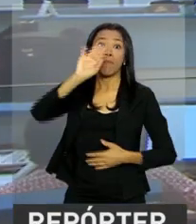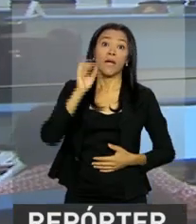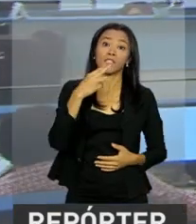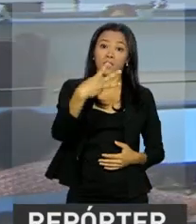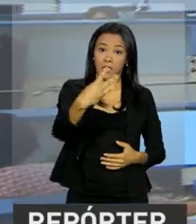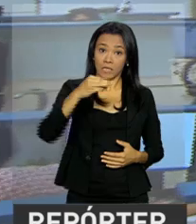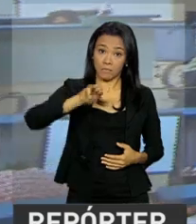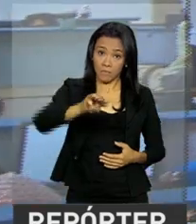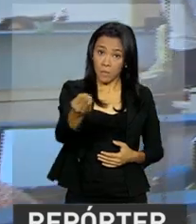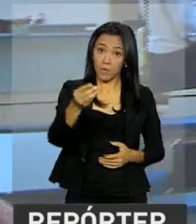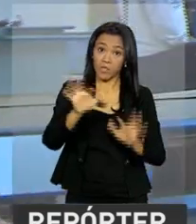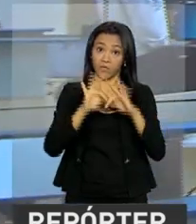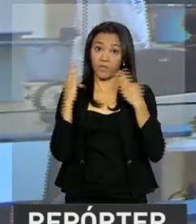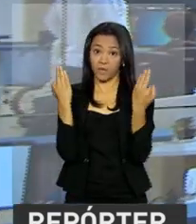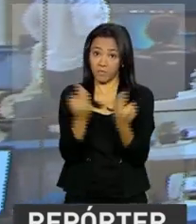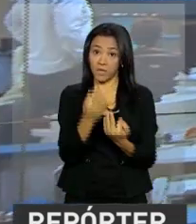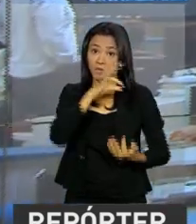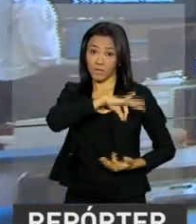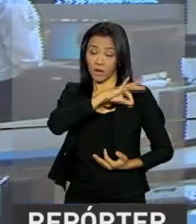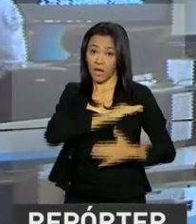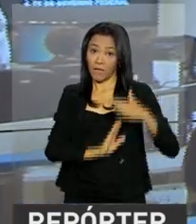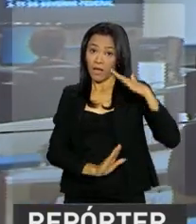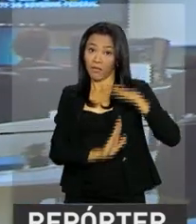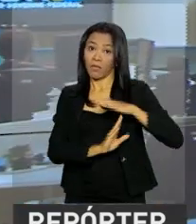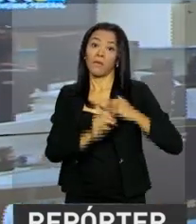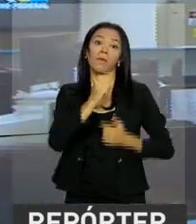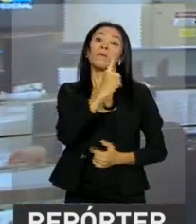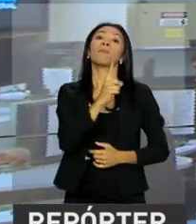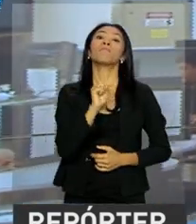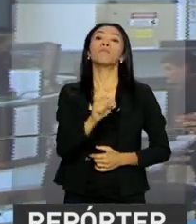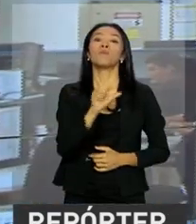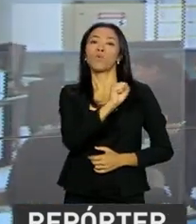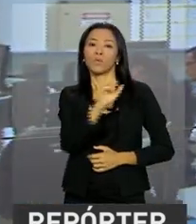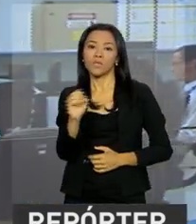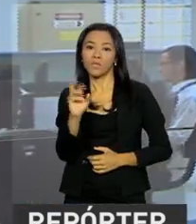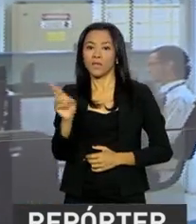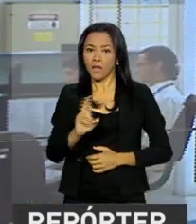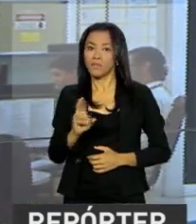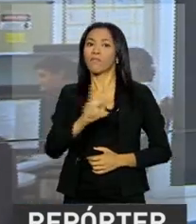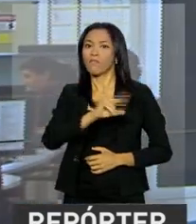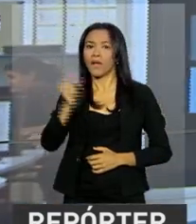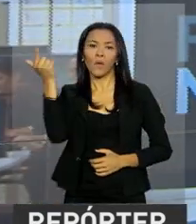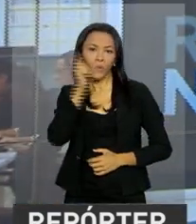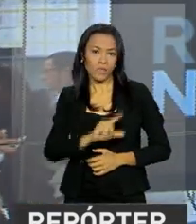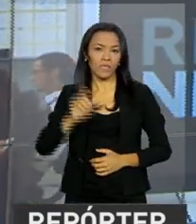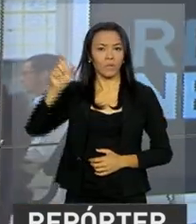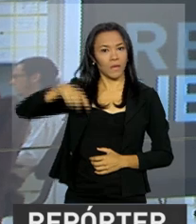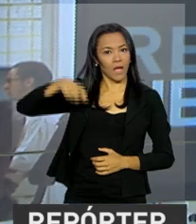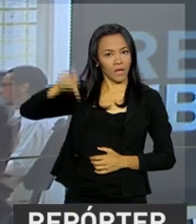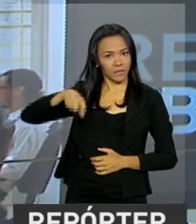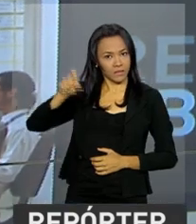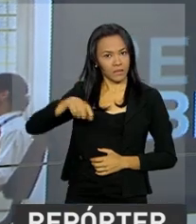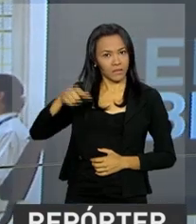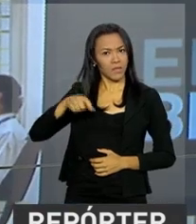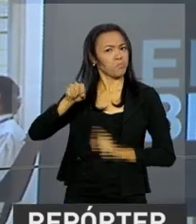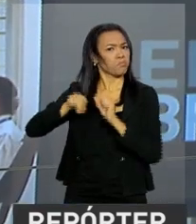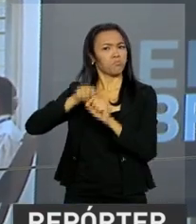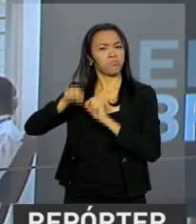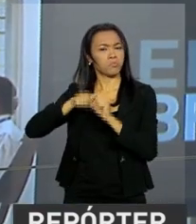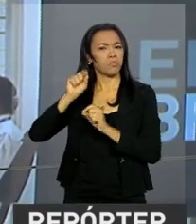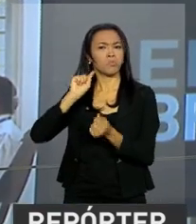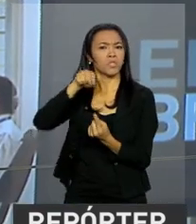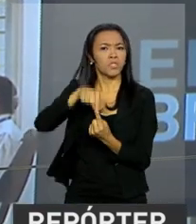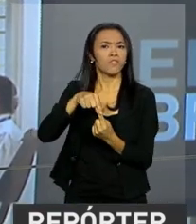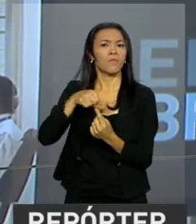3 milhões de famílias com renda de até R$ 1.800 devem ser beneficiadas com o cartão Reforma. O programa foi